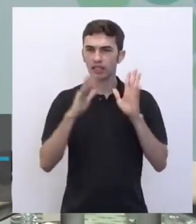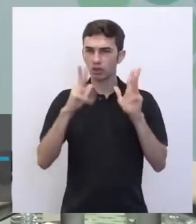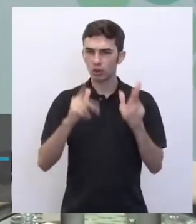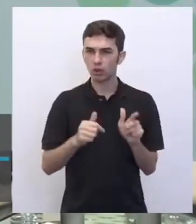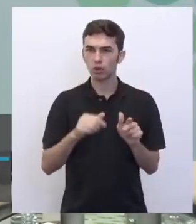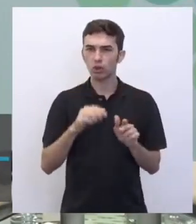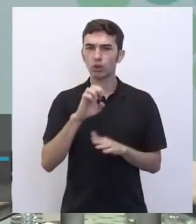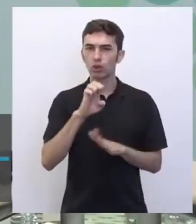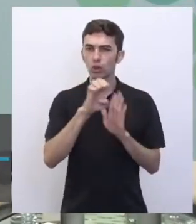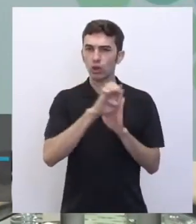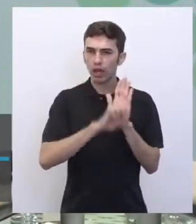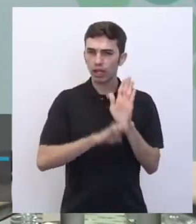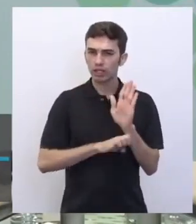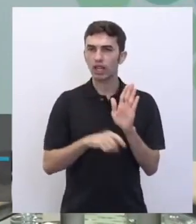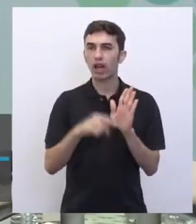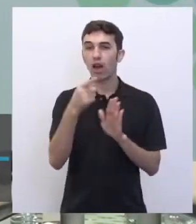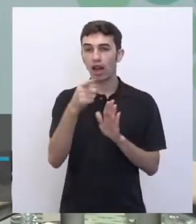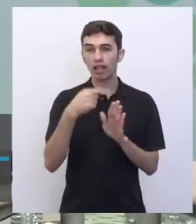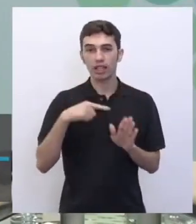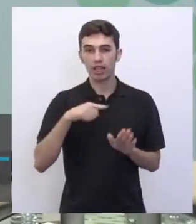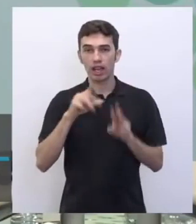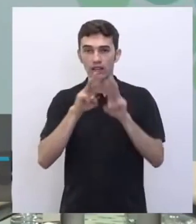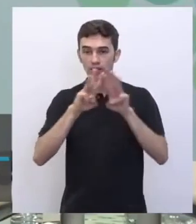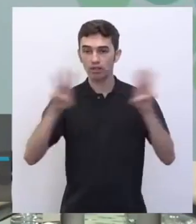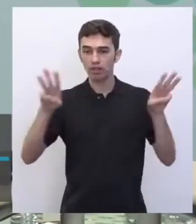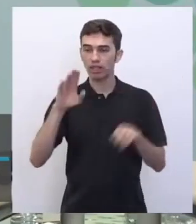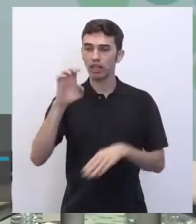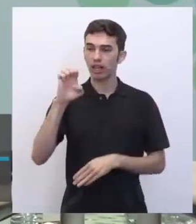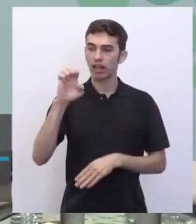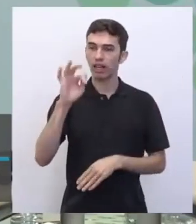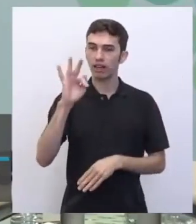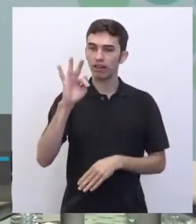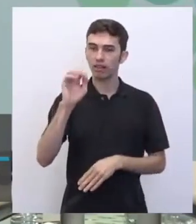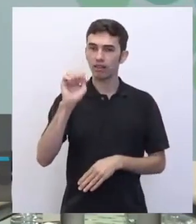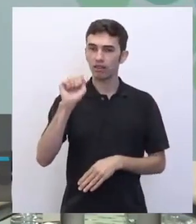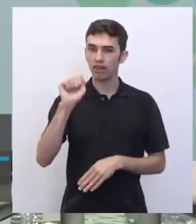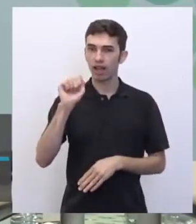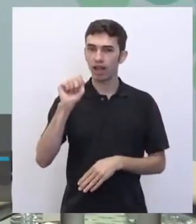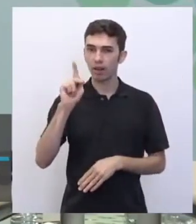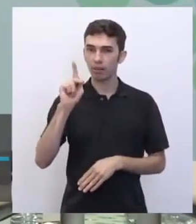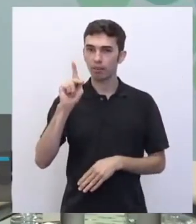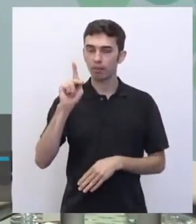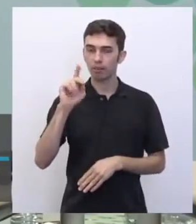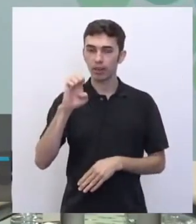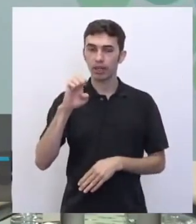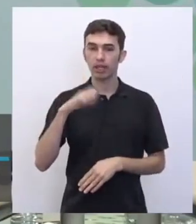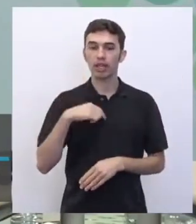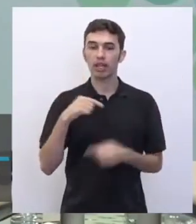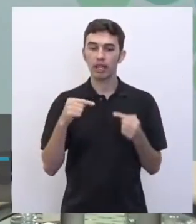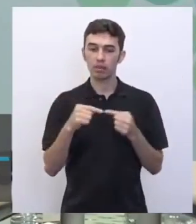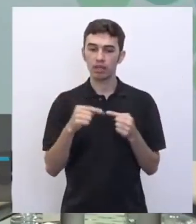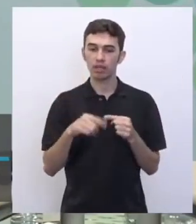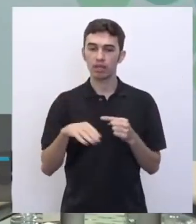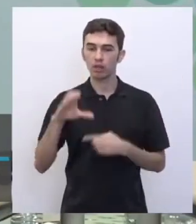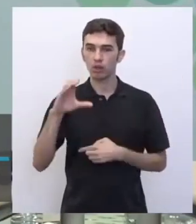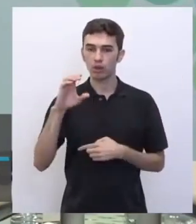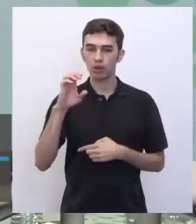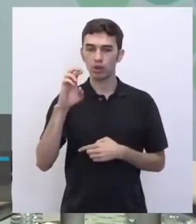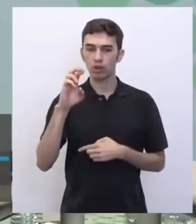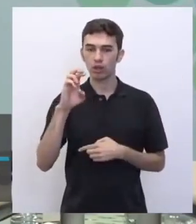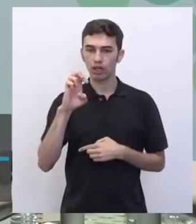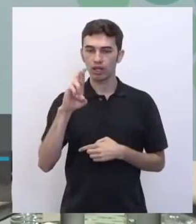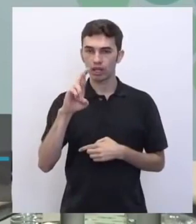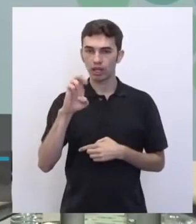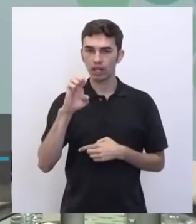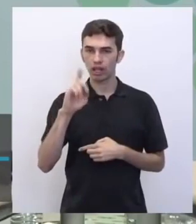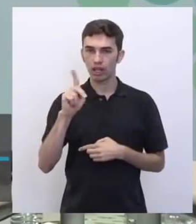informações extras estão no site da EFAP, na parte do CRE, do CRE Mário Covas. Então vocês vão